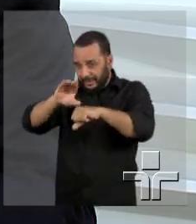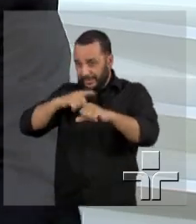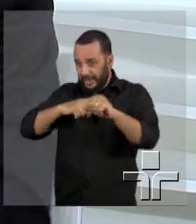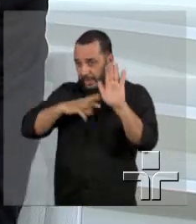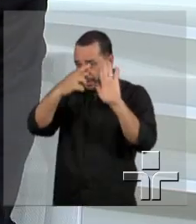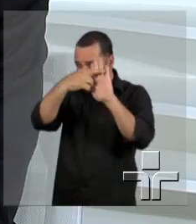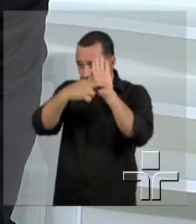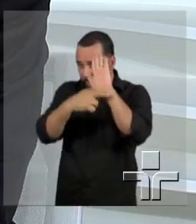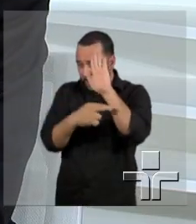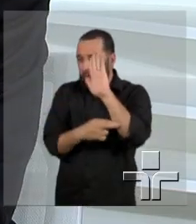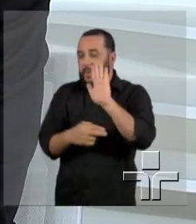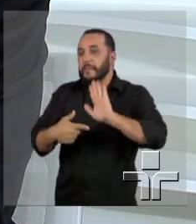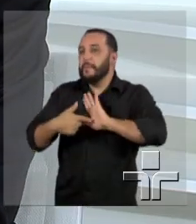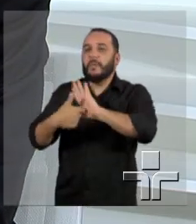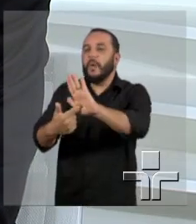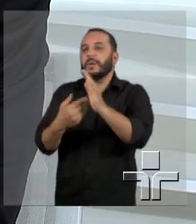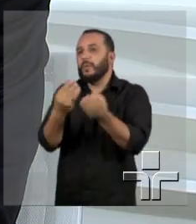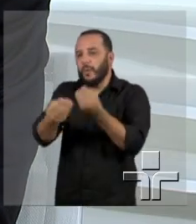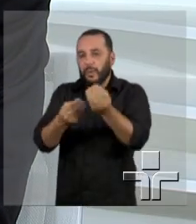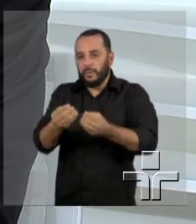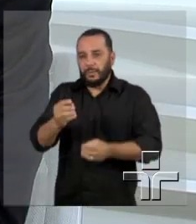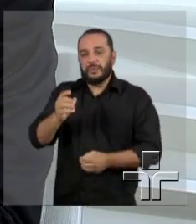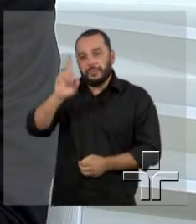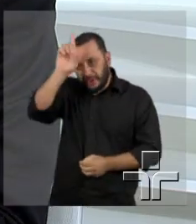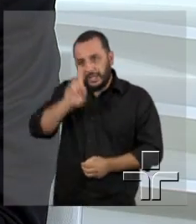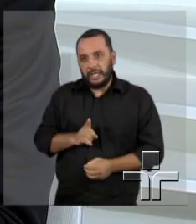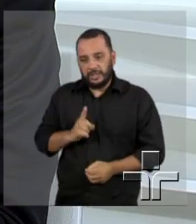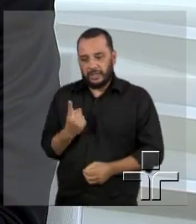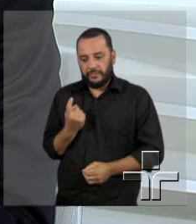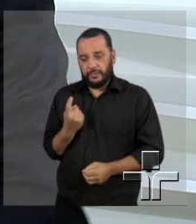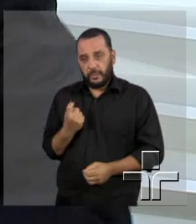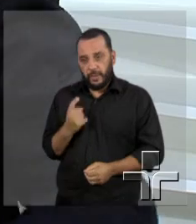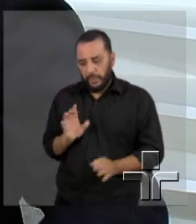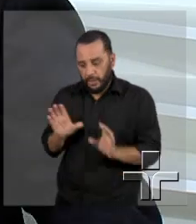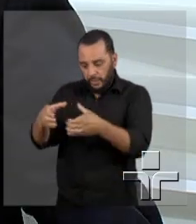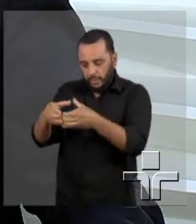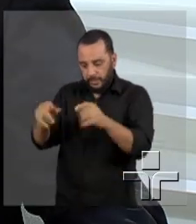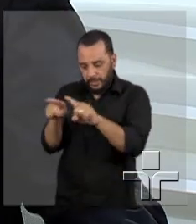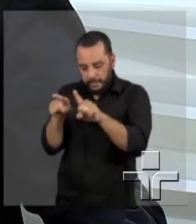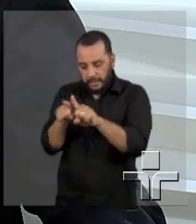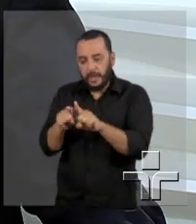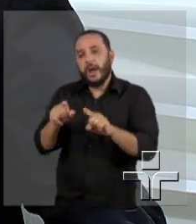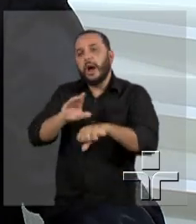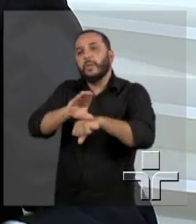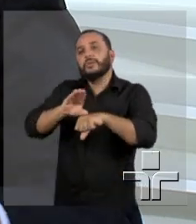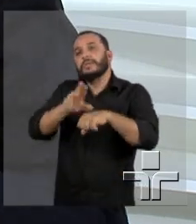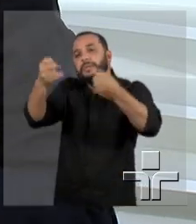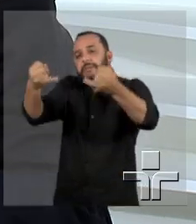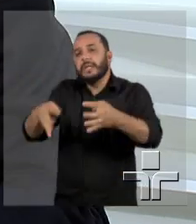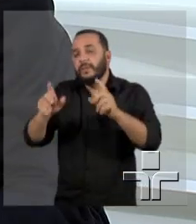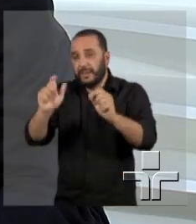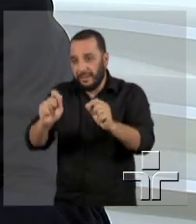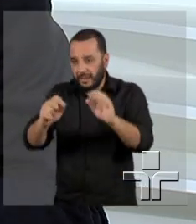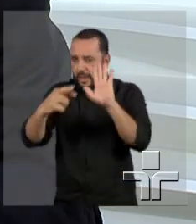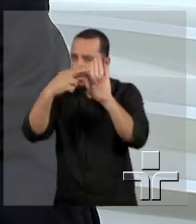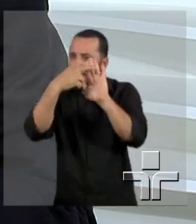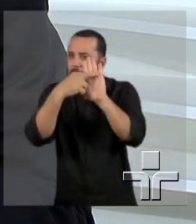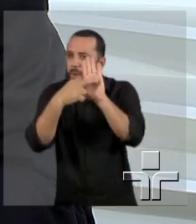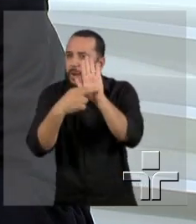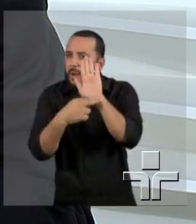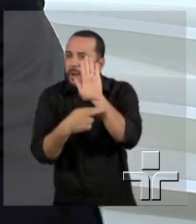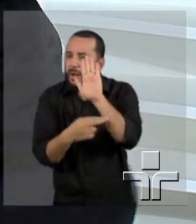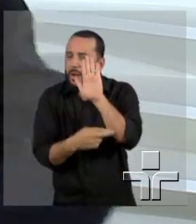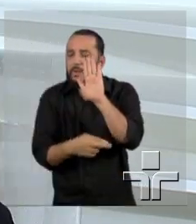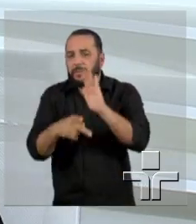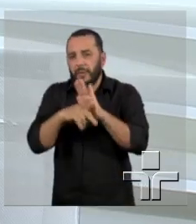supratopográfica, que ali estava cuidando de direitos individuais e coletivos, a Constituição diz: as normas definidoras dos direitos